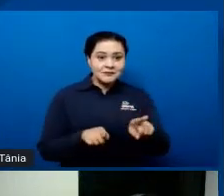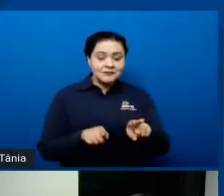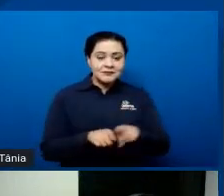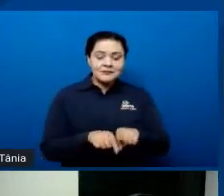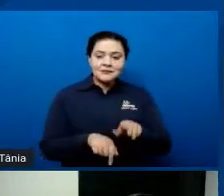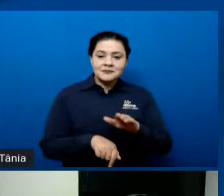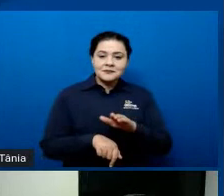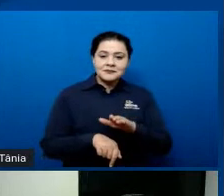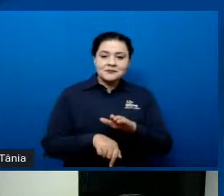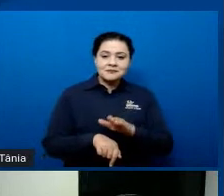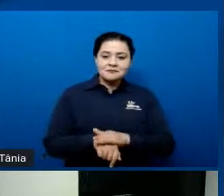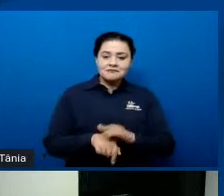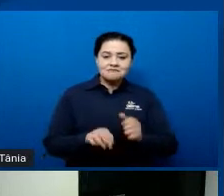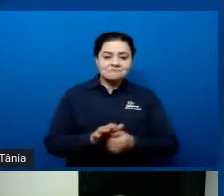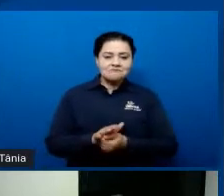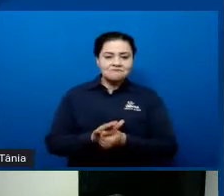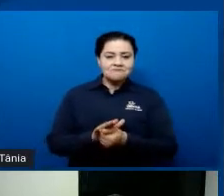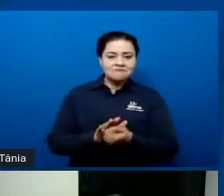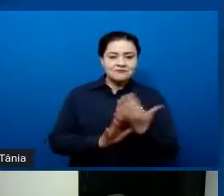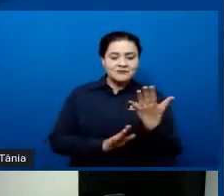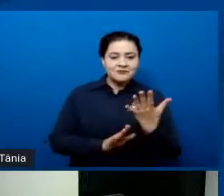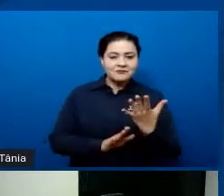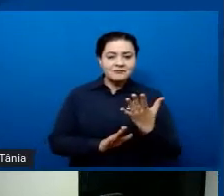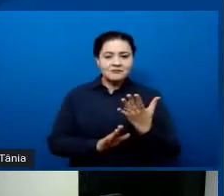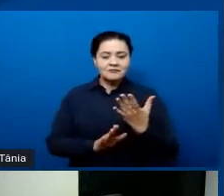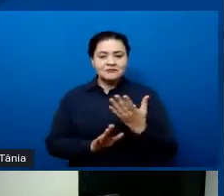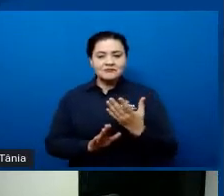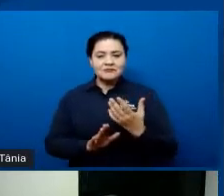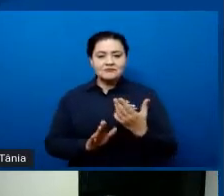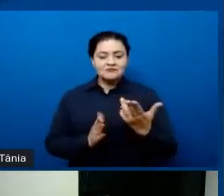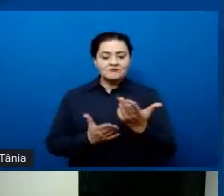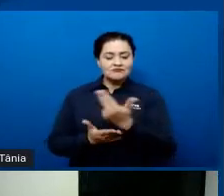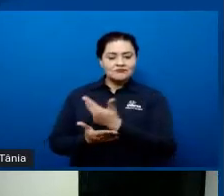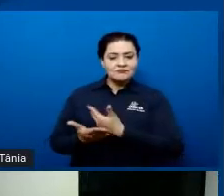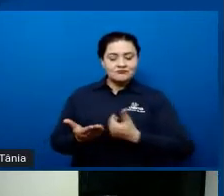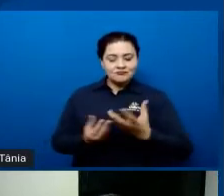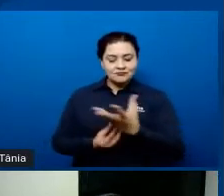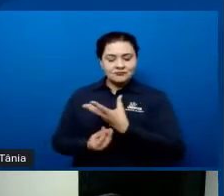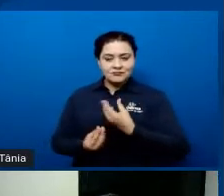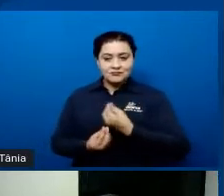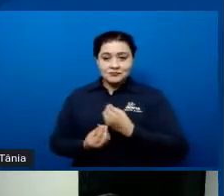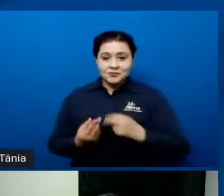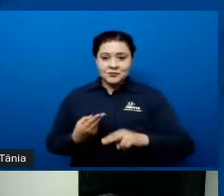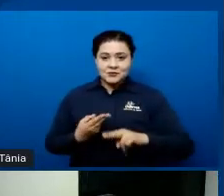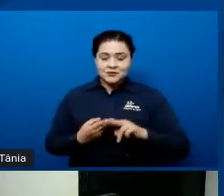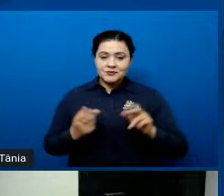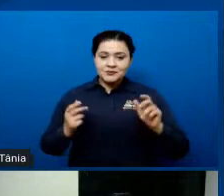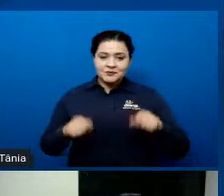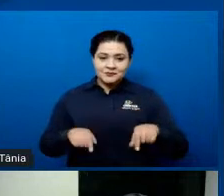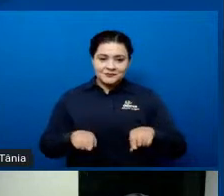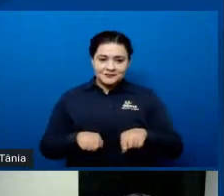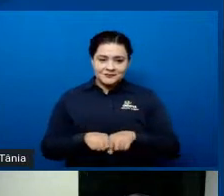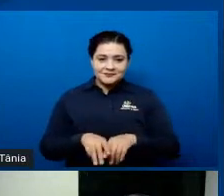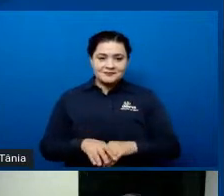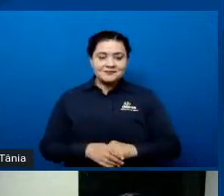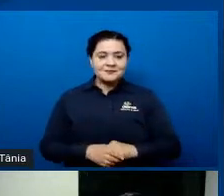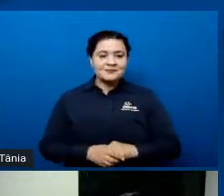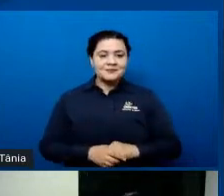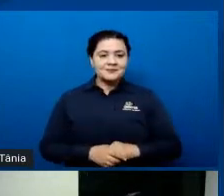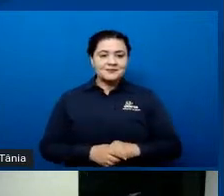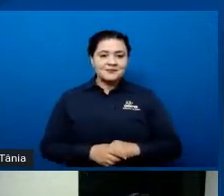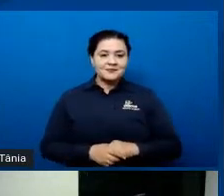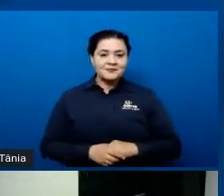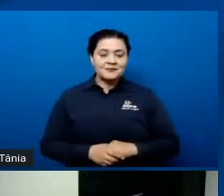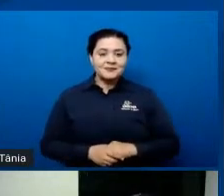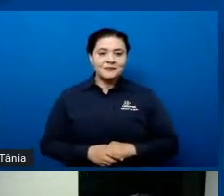30 itens do catálogo sobre obra de arte. E você pode ver dentro da sala de aula e de uso free, tá? Você pode utilizar